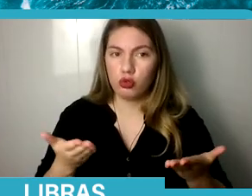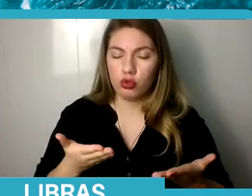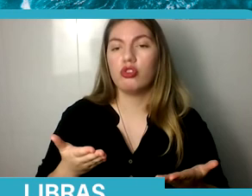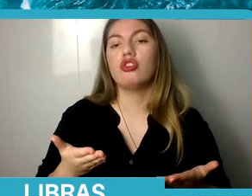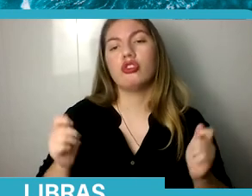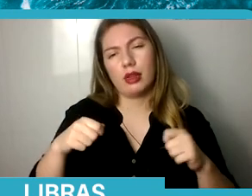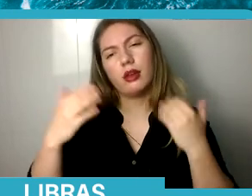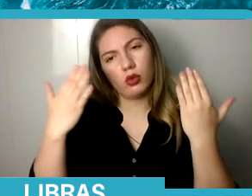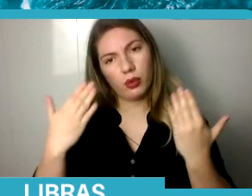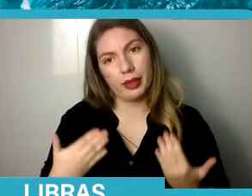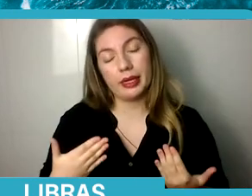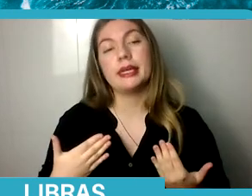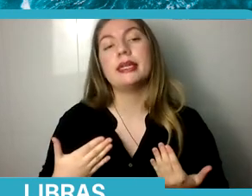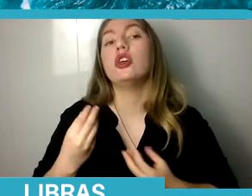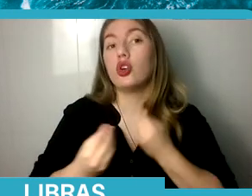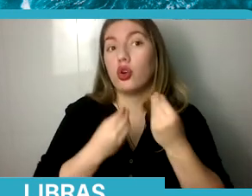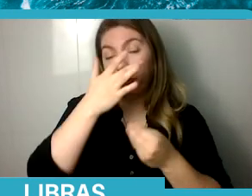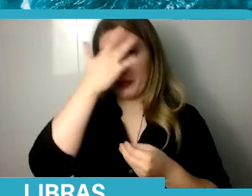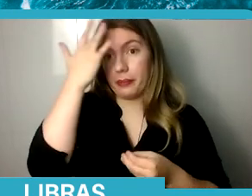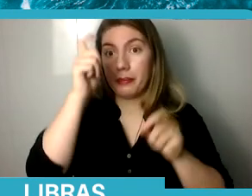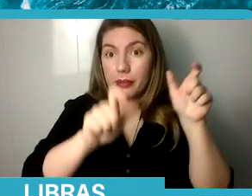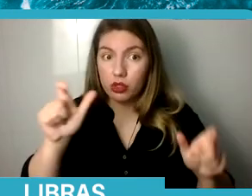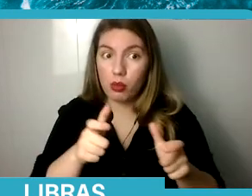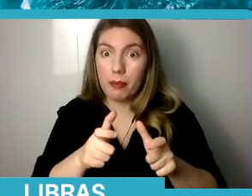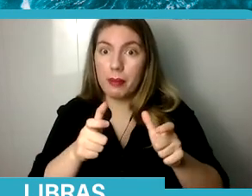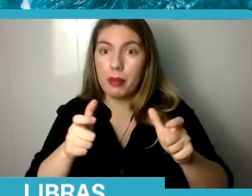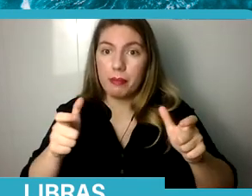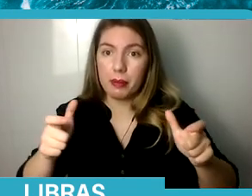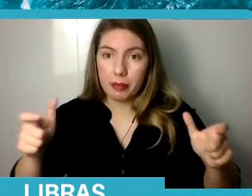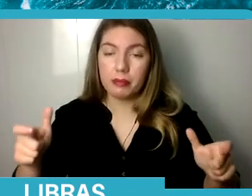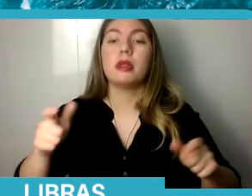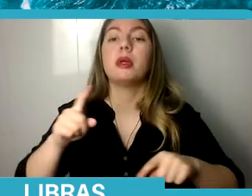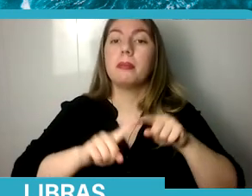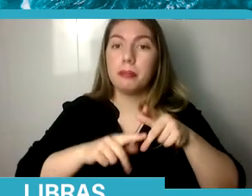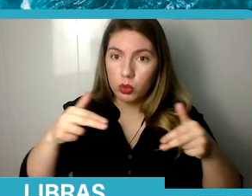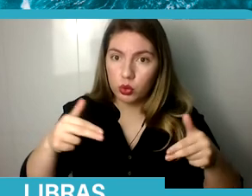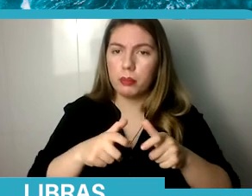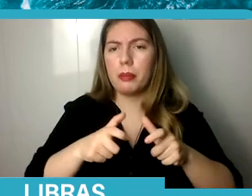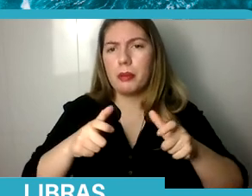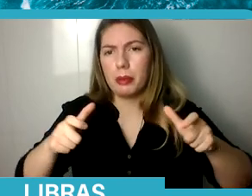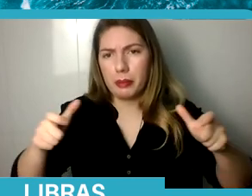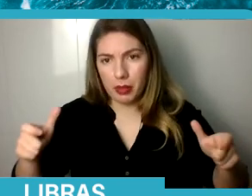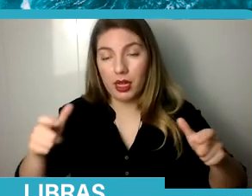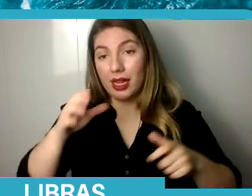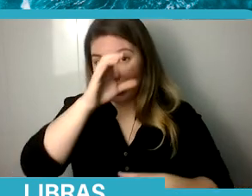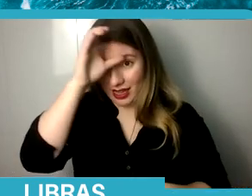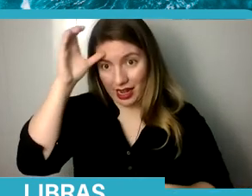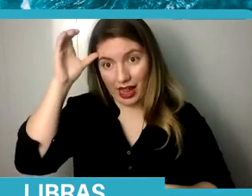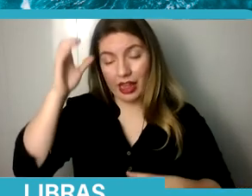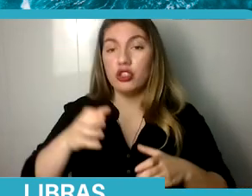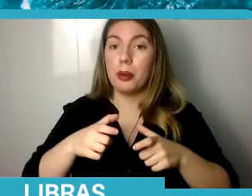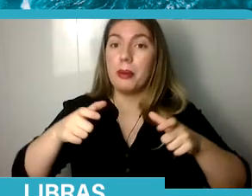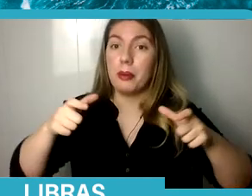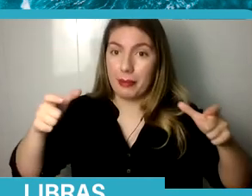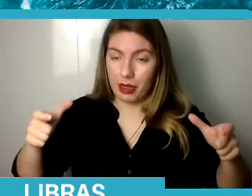nosso crescimento é de pessoas time né produtos inovações e clientes a gente tem